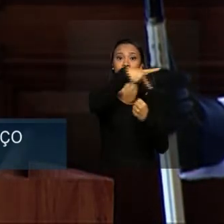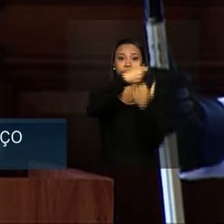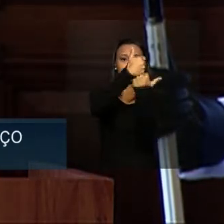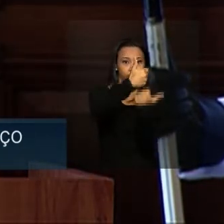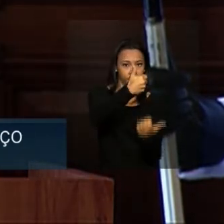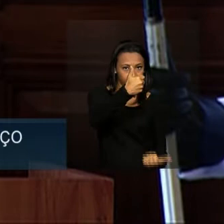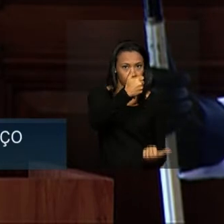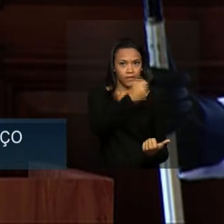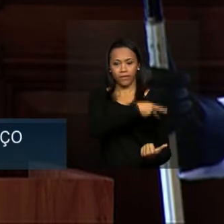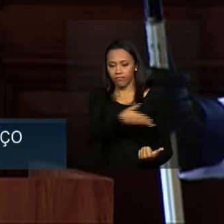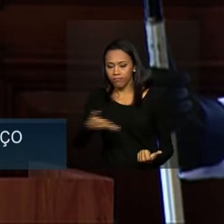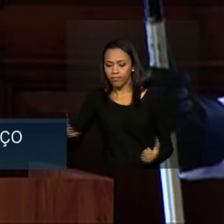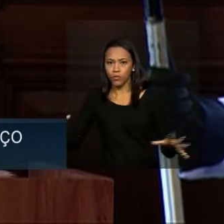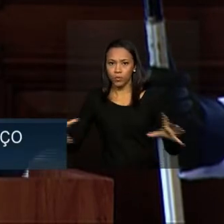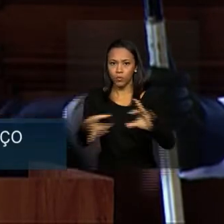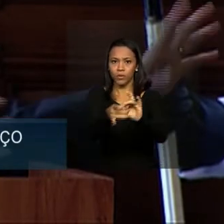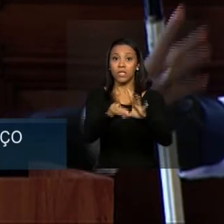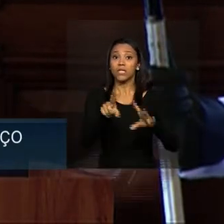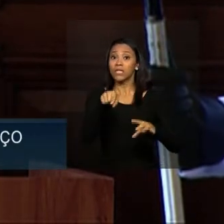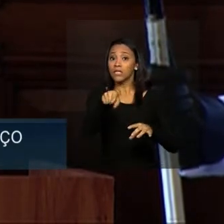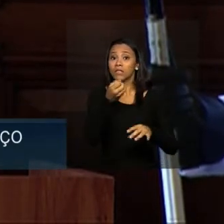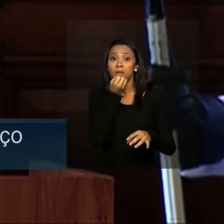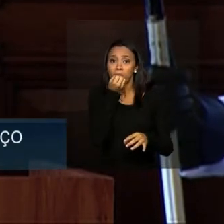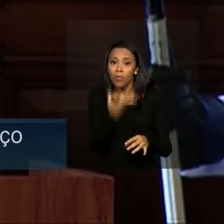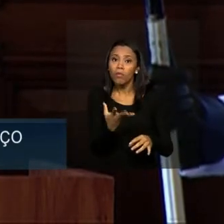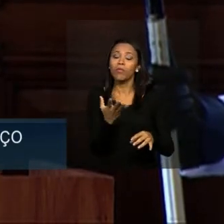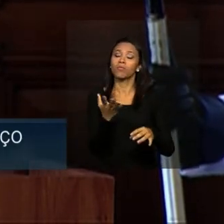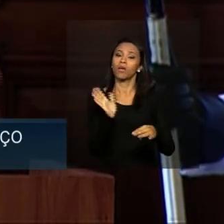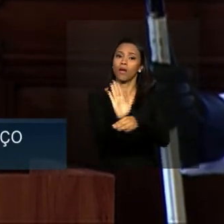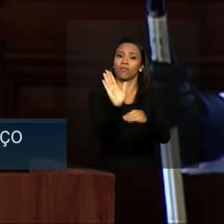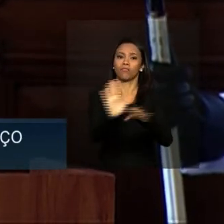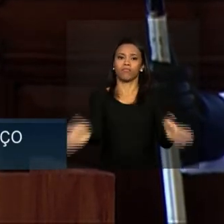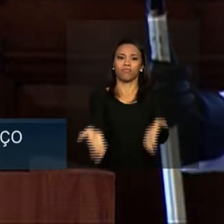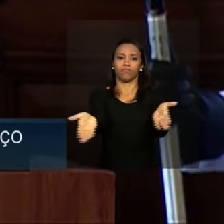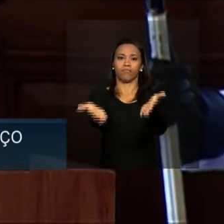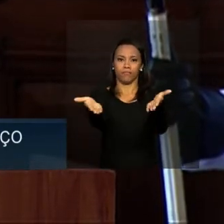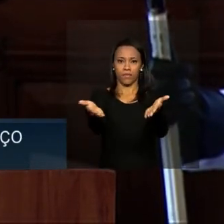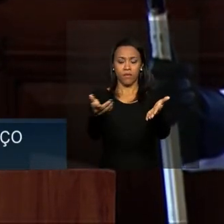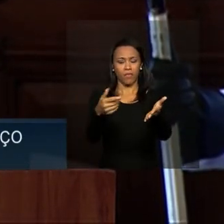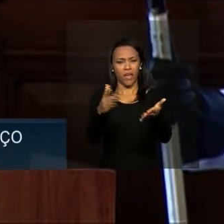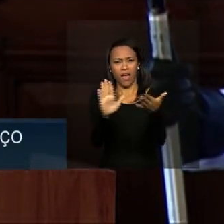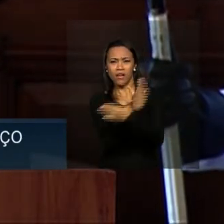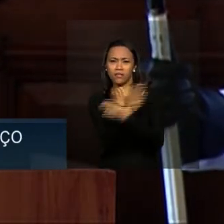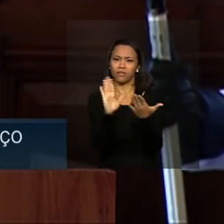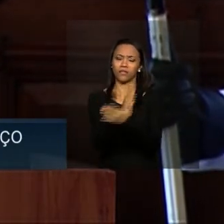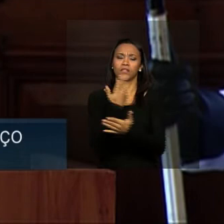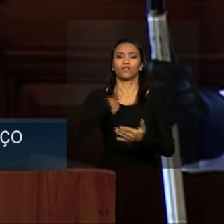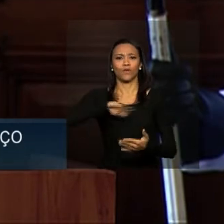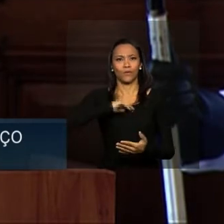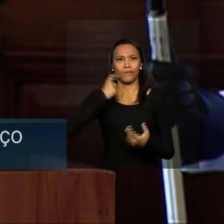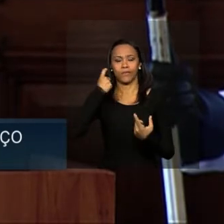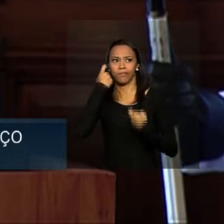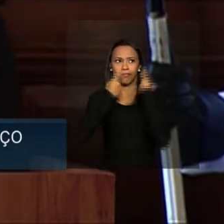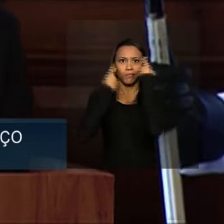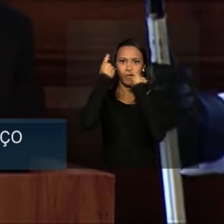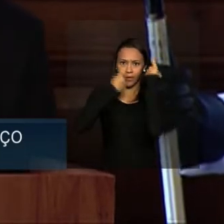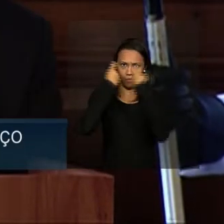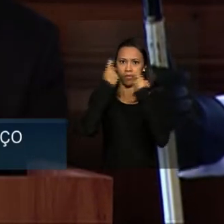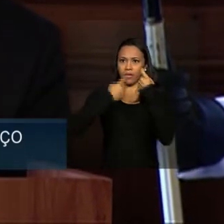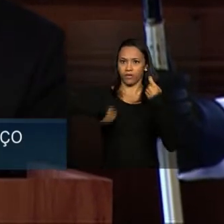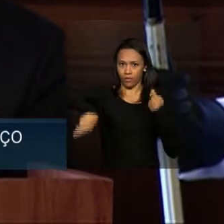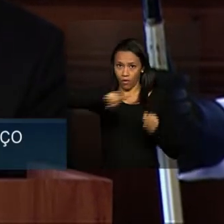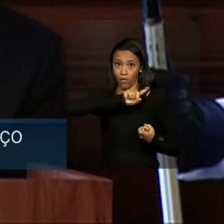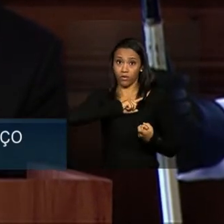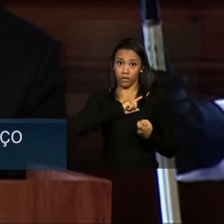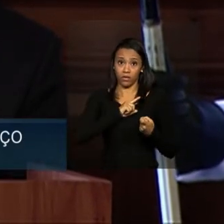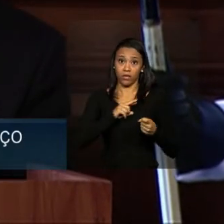no particular, para a defesa das instituições, que muitas e muitas vezes nós todos nos preocupamos, nós especialmente